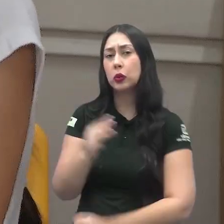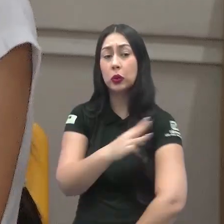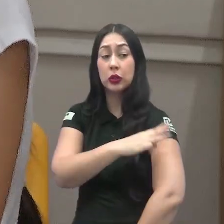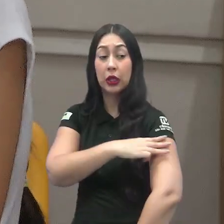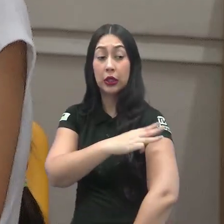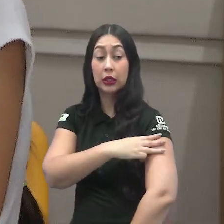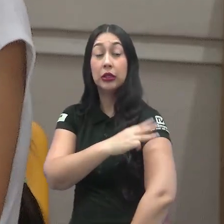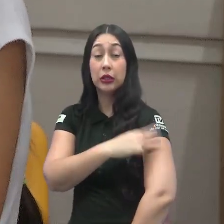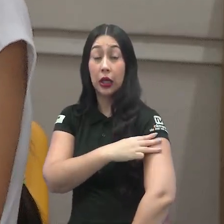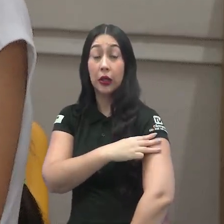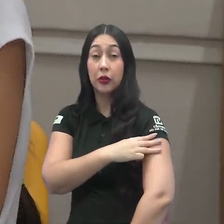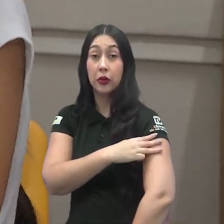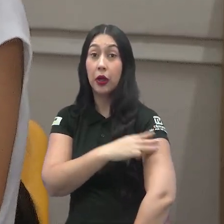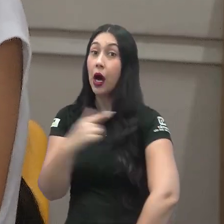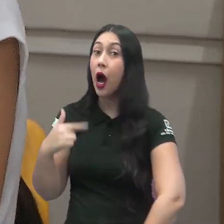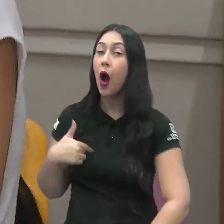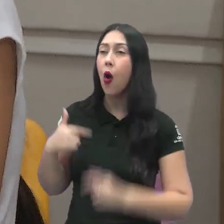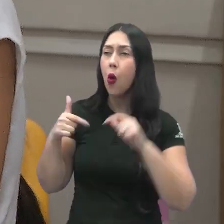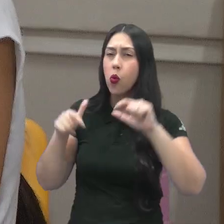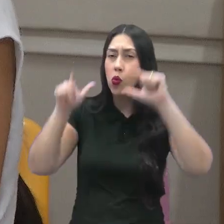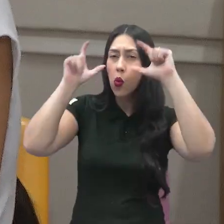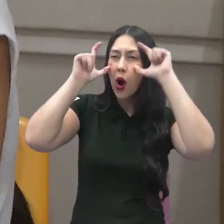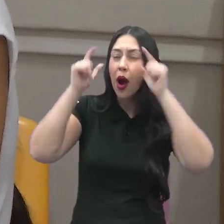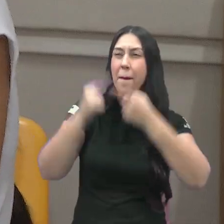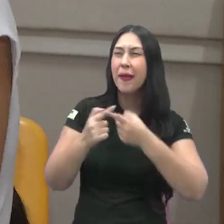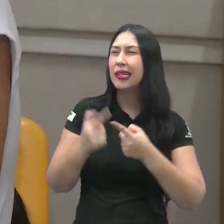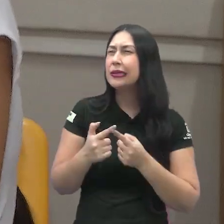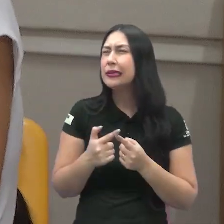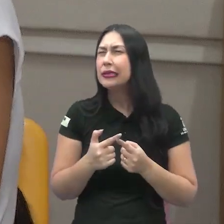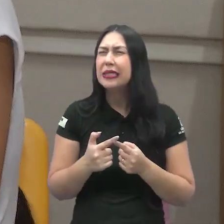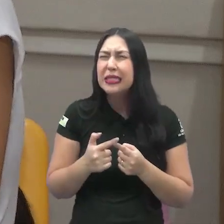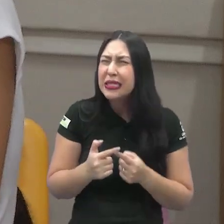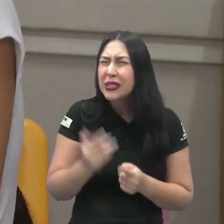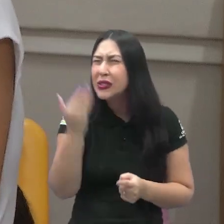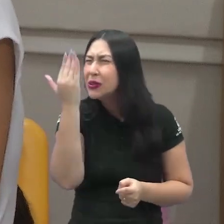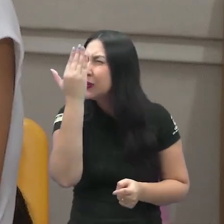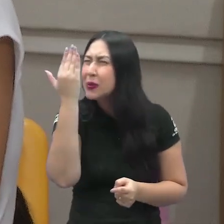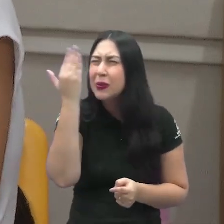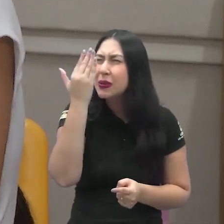Eu comecei a usar óculos no terceiro e